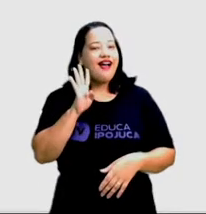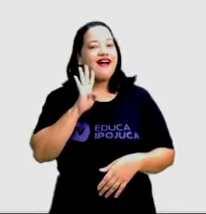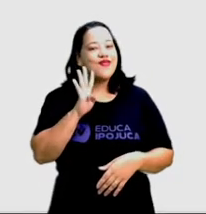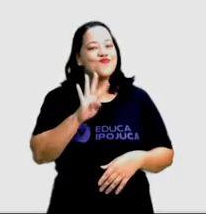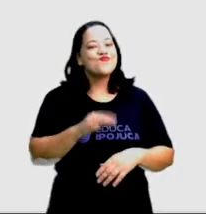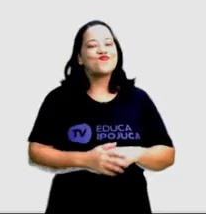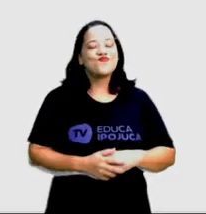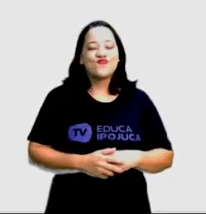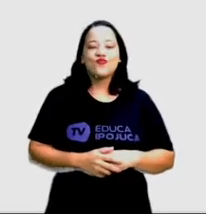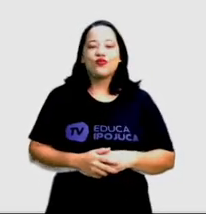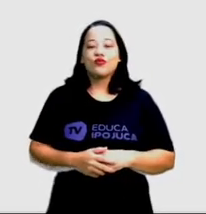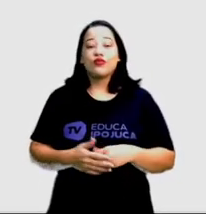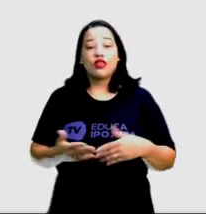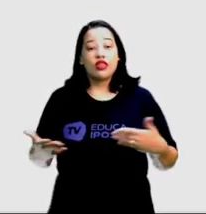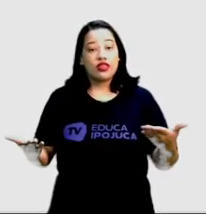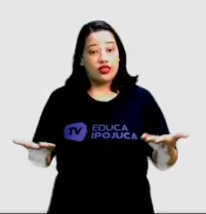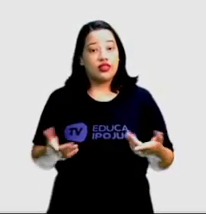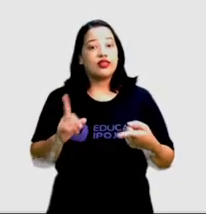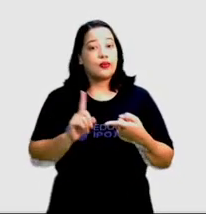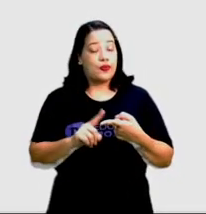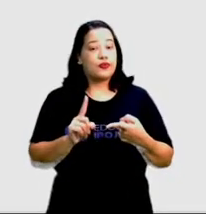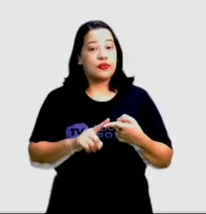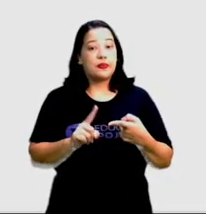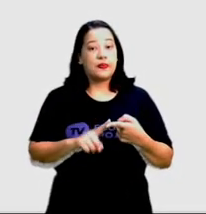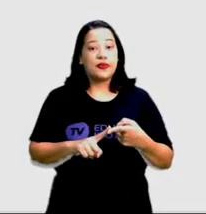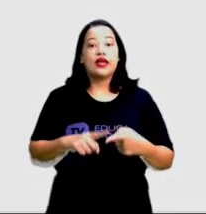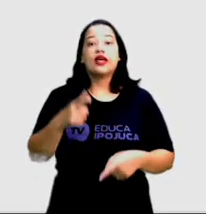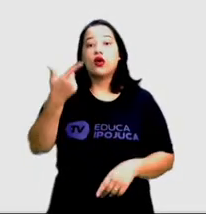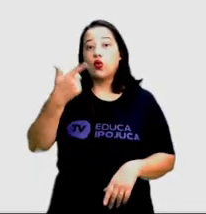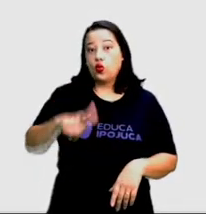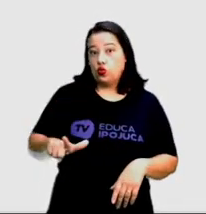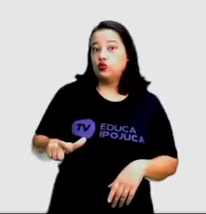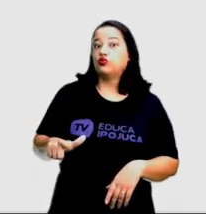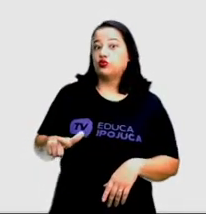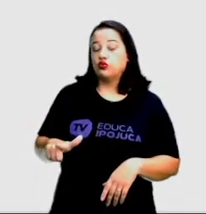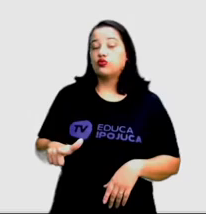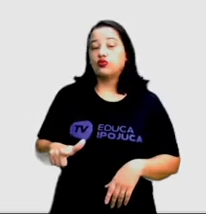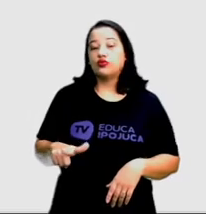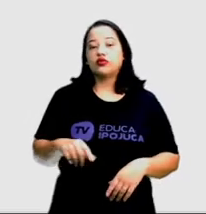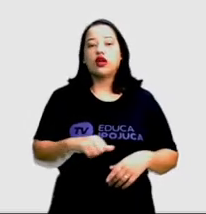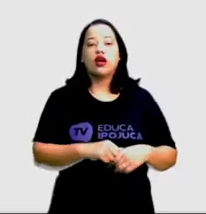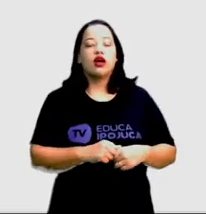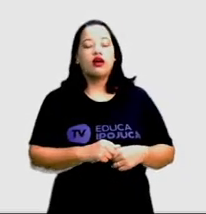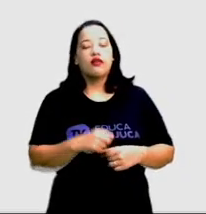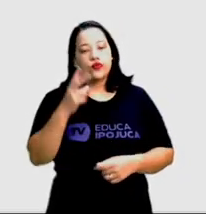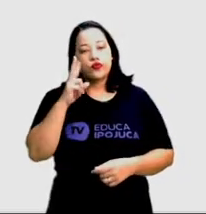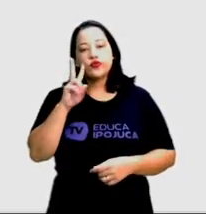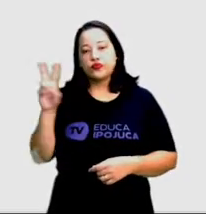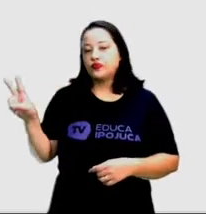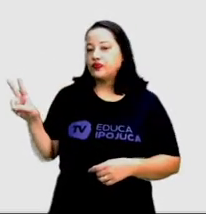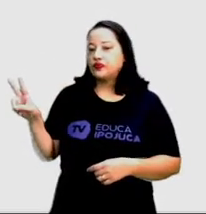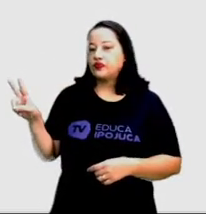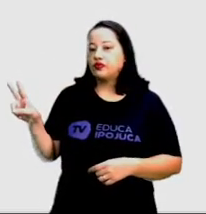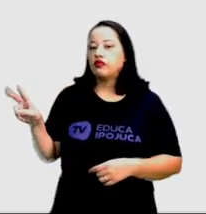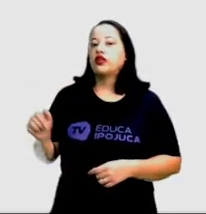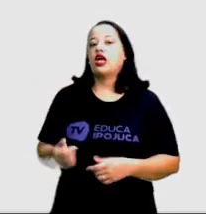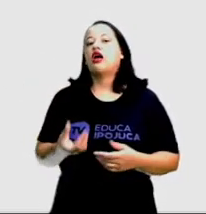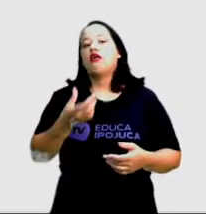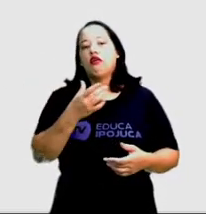crianças? Vamos ver também outros tipos de convite. Nós temos aqui, ó, convite